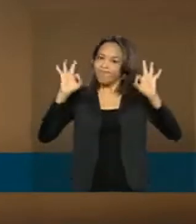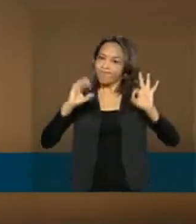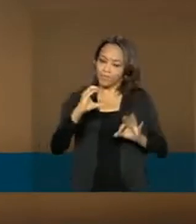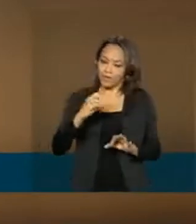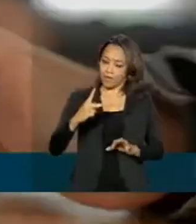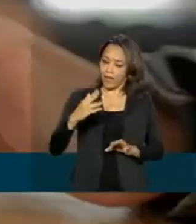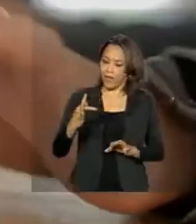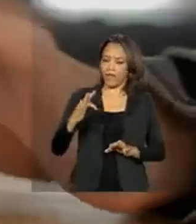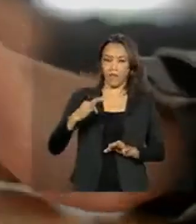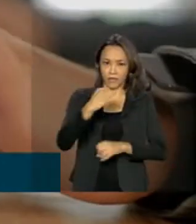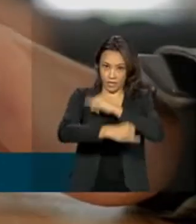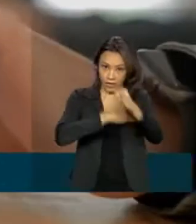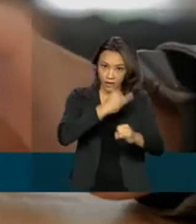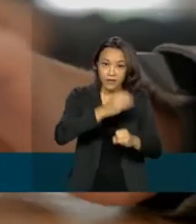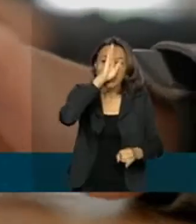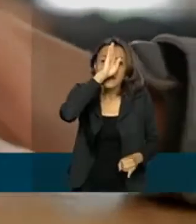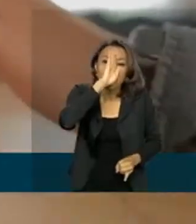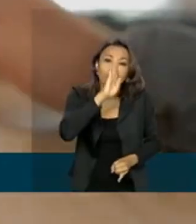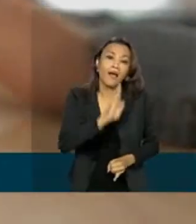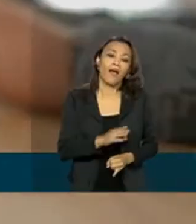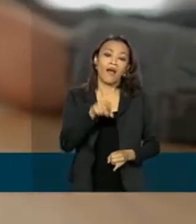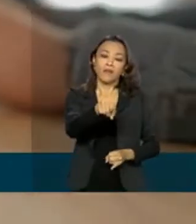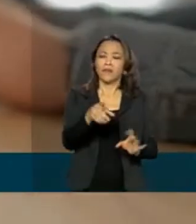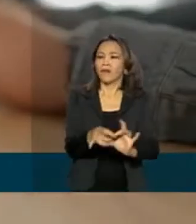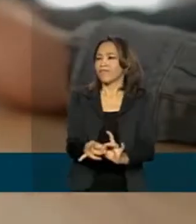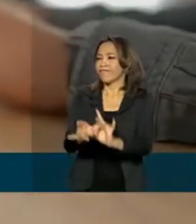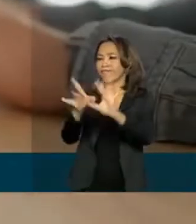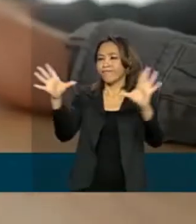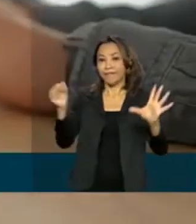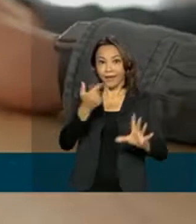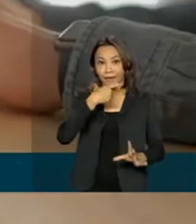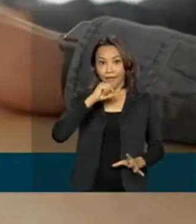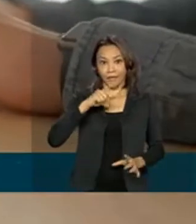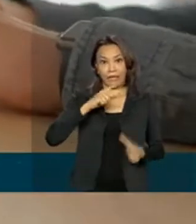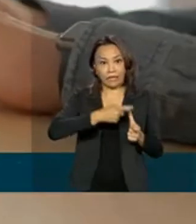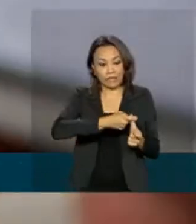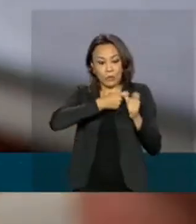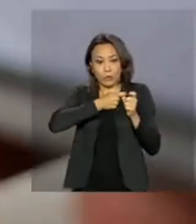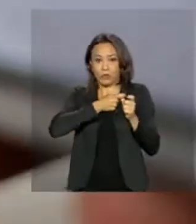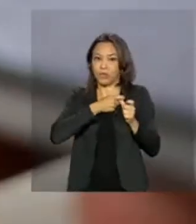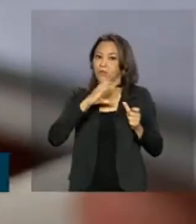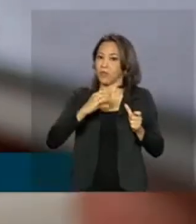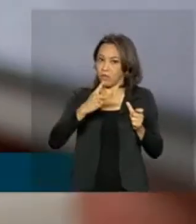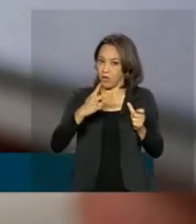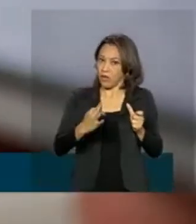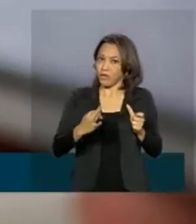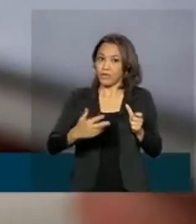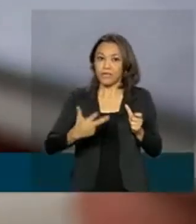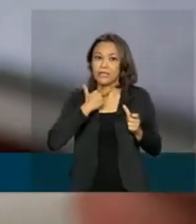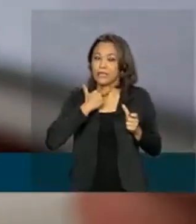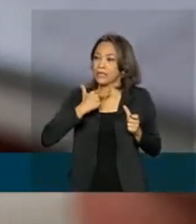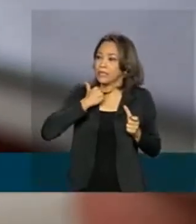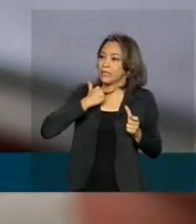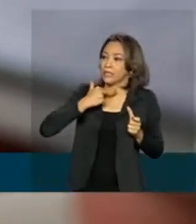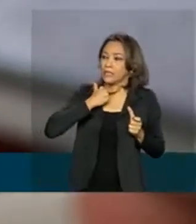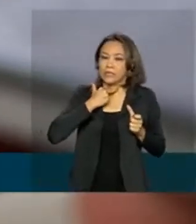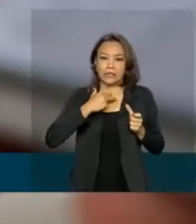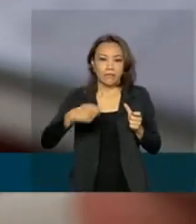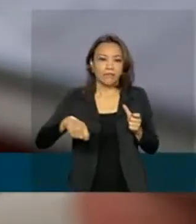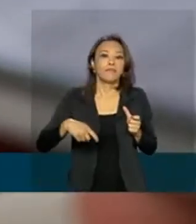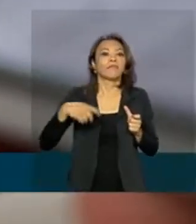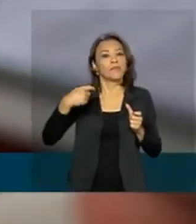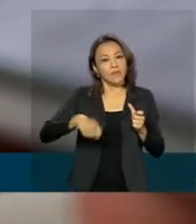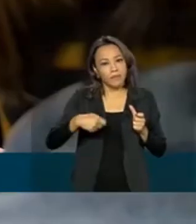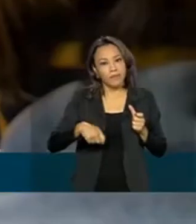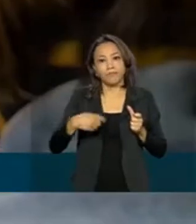de graça e está disponível para quem está com o documento suspenso e que não esteve obrigado a apresentar